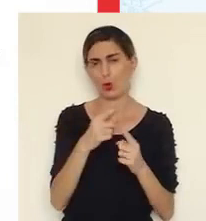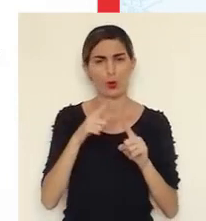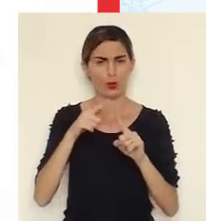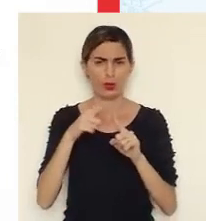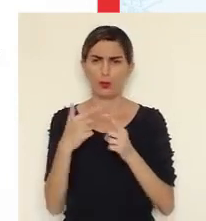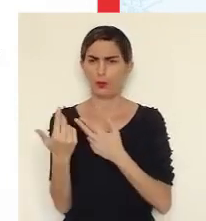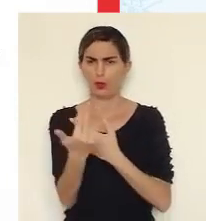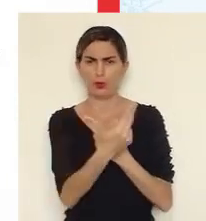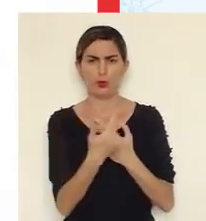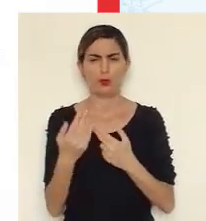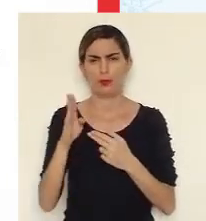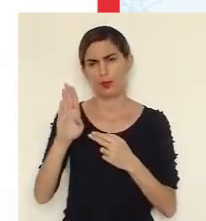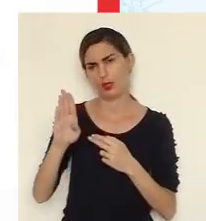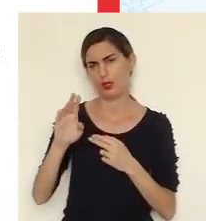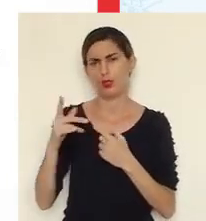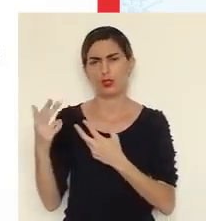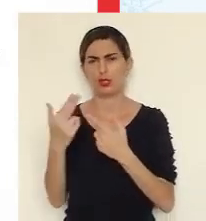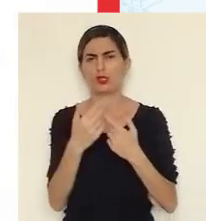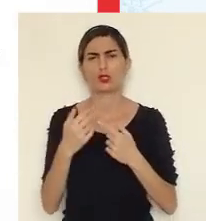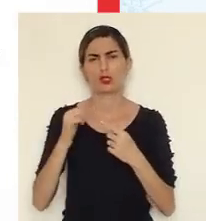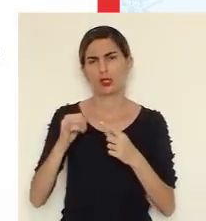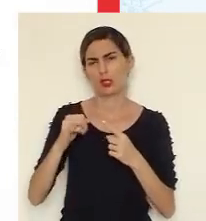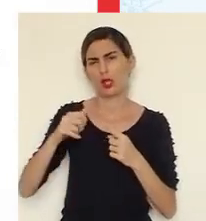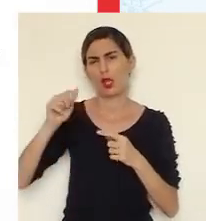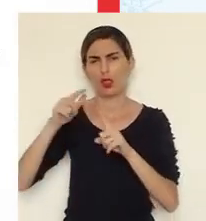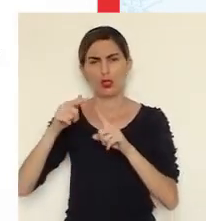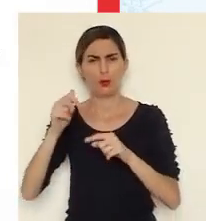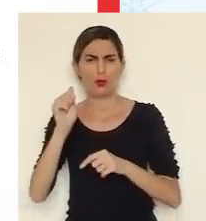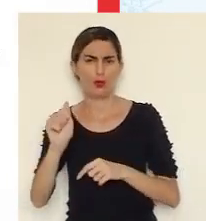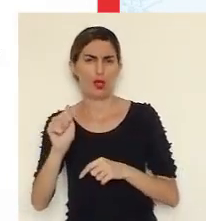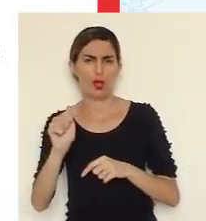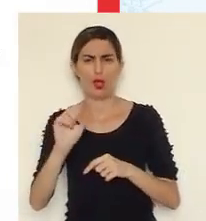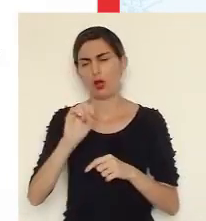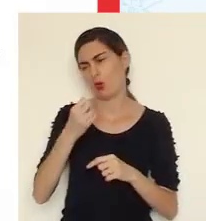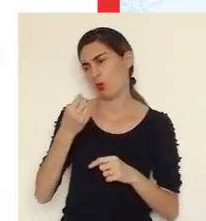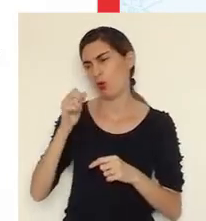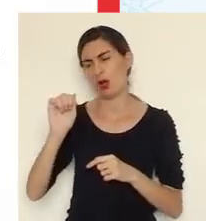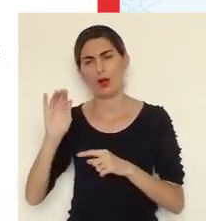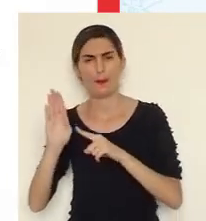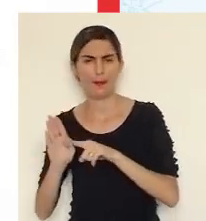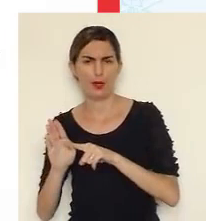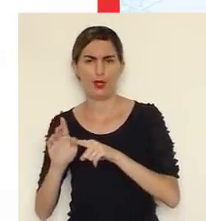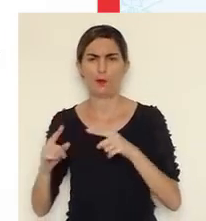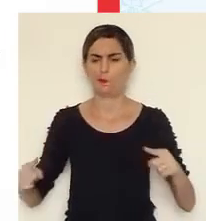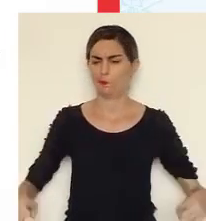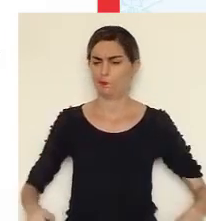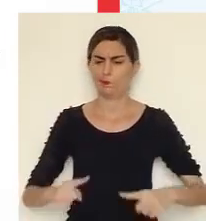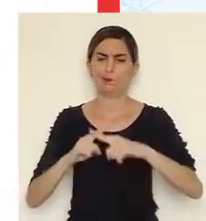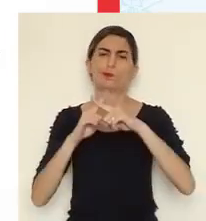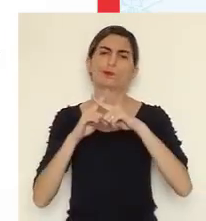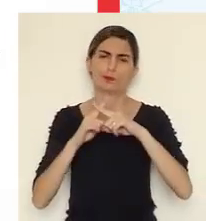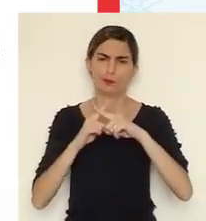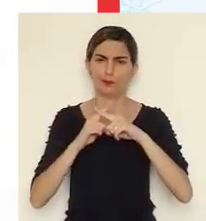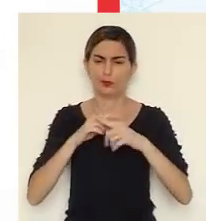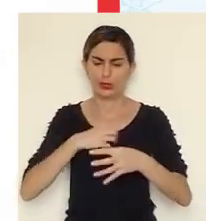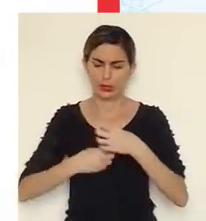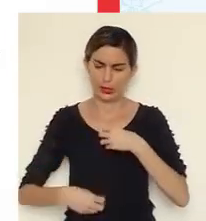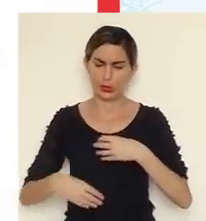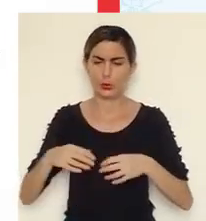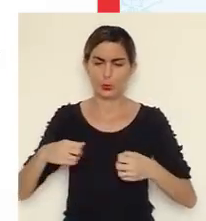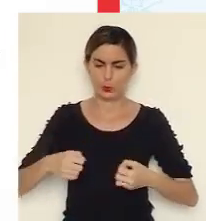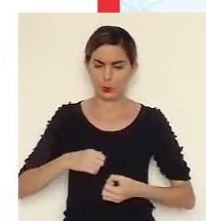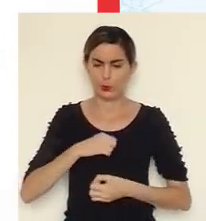do mesmo tipo, no caso B, pois se receberem sangue do tipo A ou AB, seus anticorpos